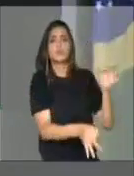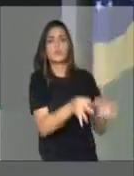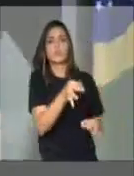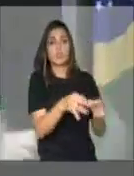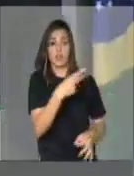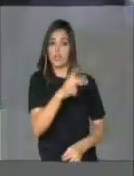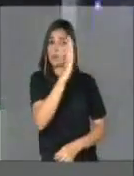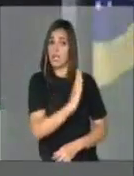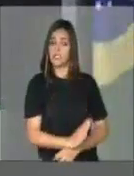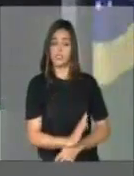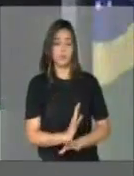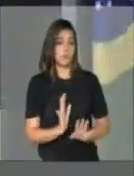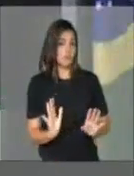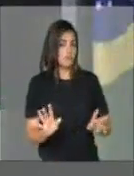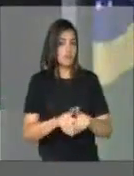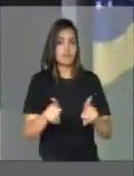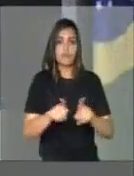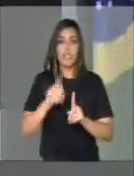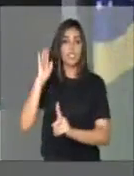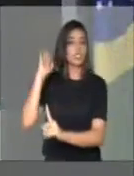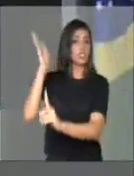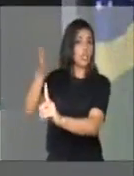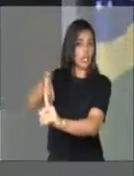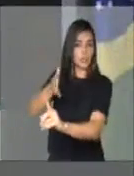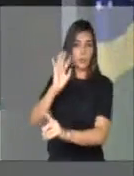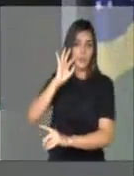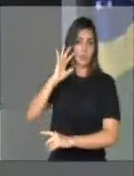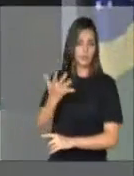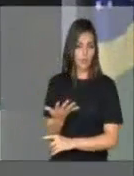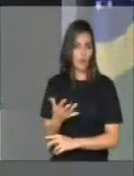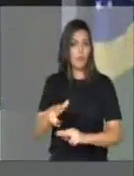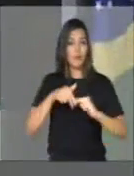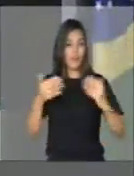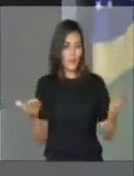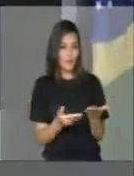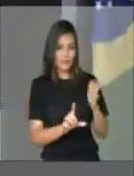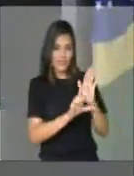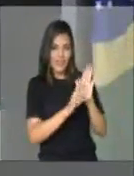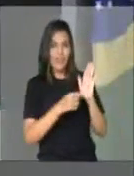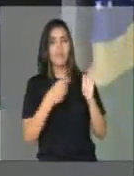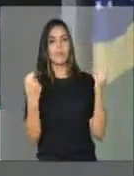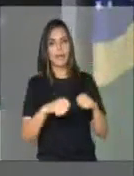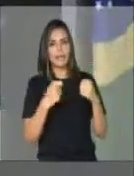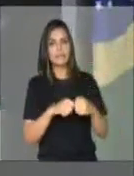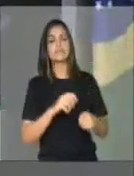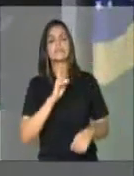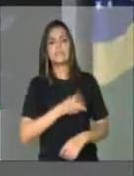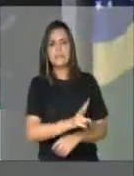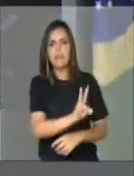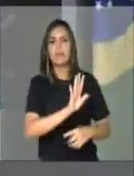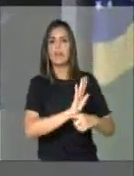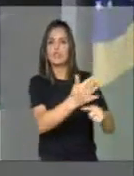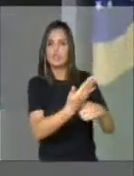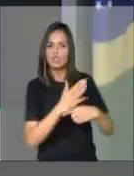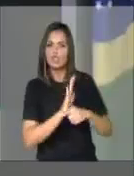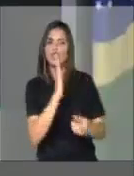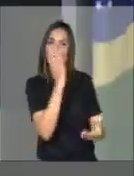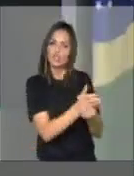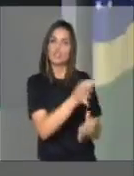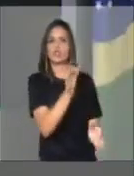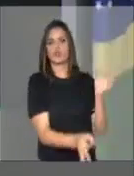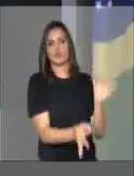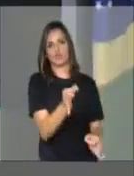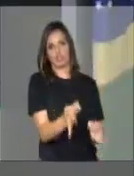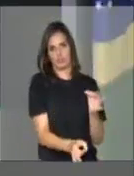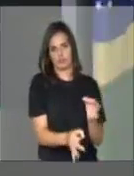portanto, nem mesmo no Brasil, de modo bem diverso do que hoje se impõe, com o necessário recurso a mecanismos de cooperação jurídica